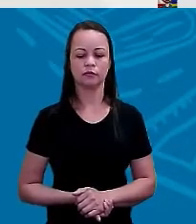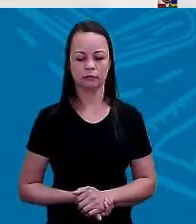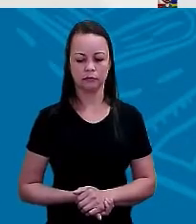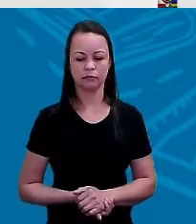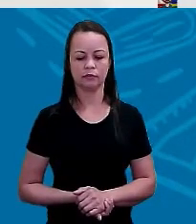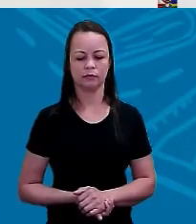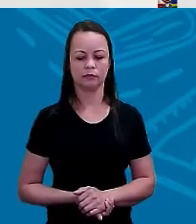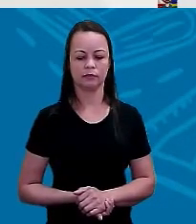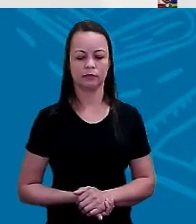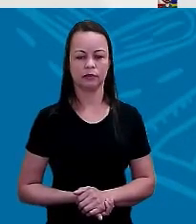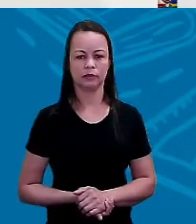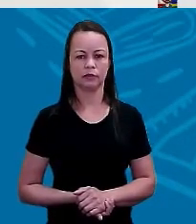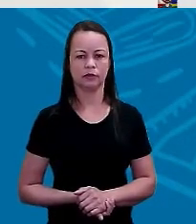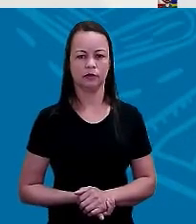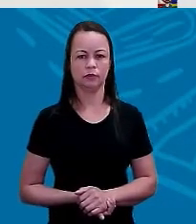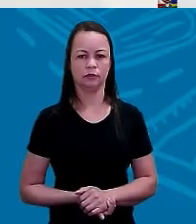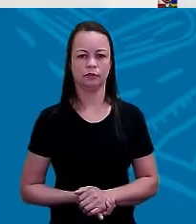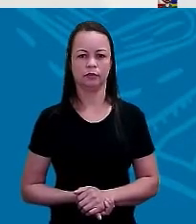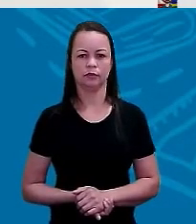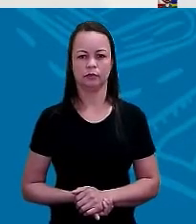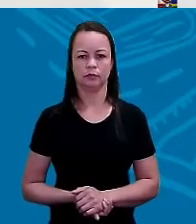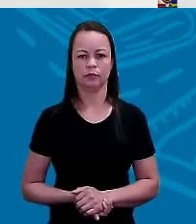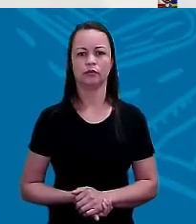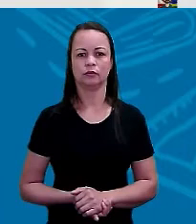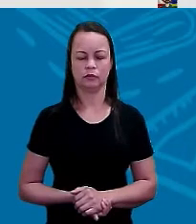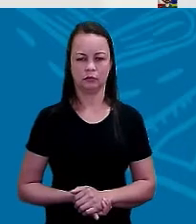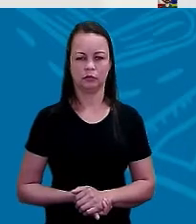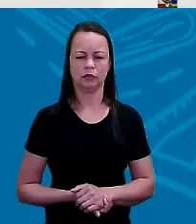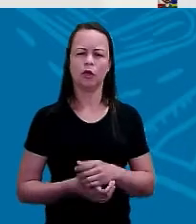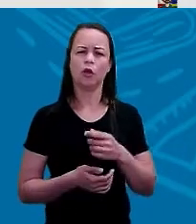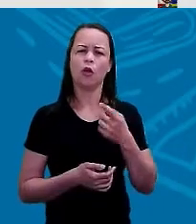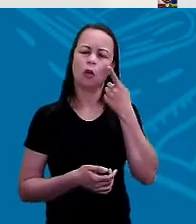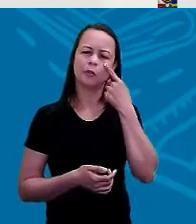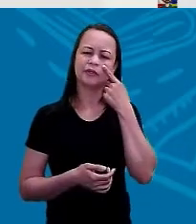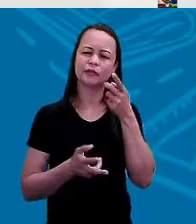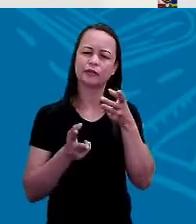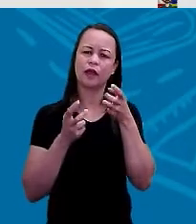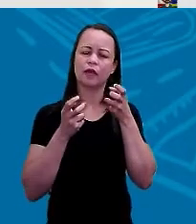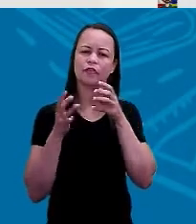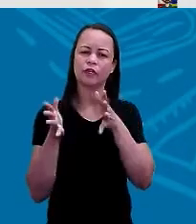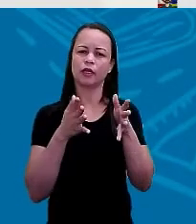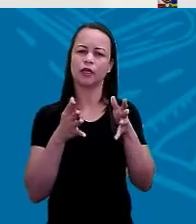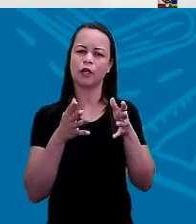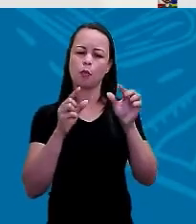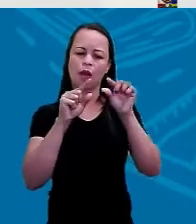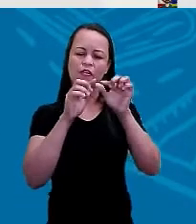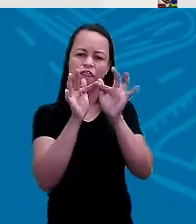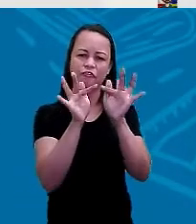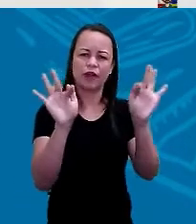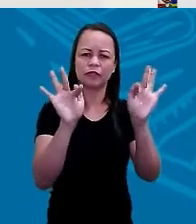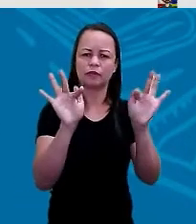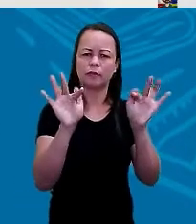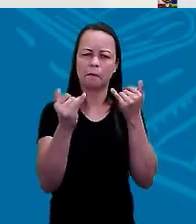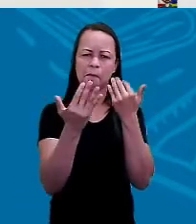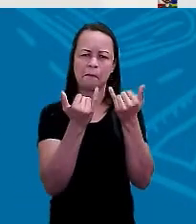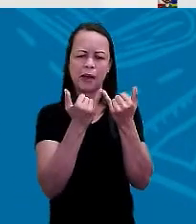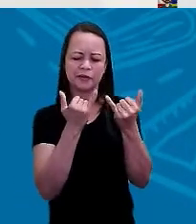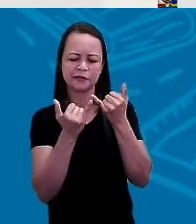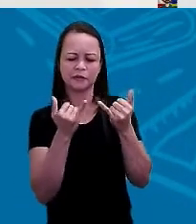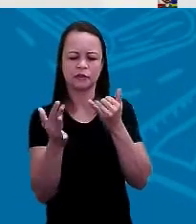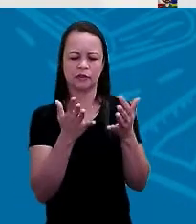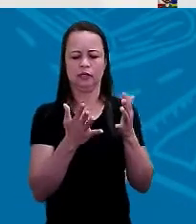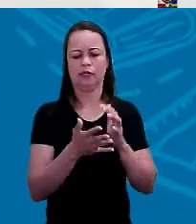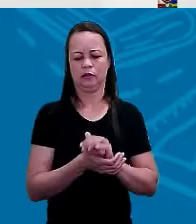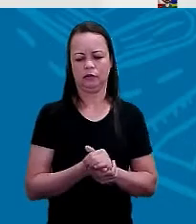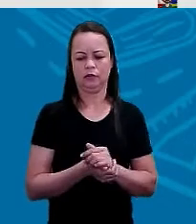and Ellie was not driving to the beach. Veja que tem uma frase bem parecida agora. A outra era Ellie was driving